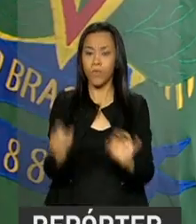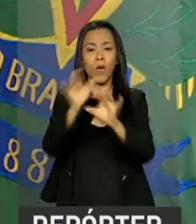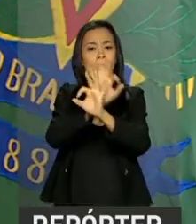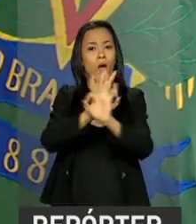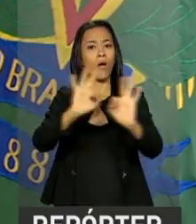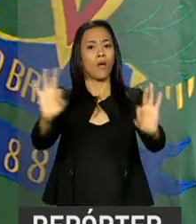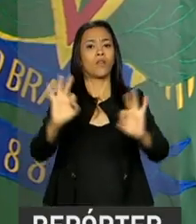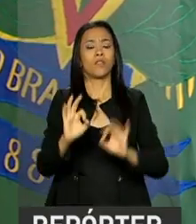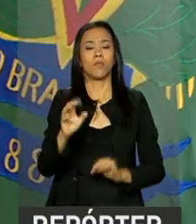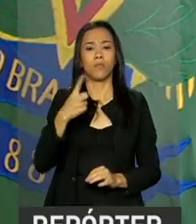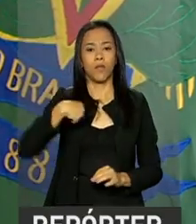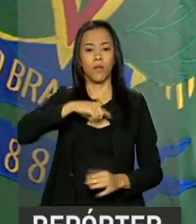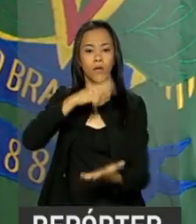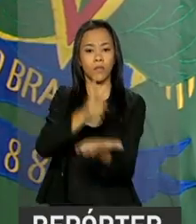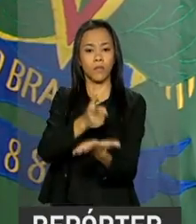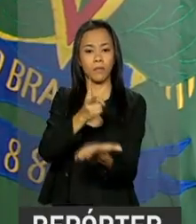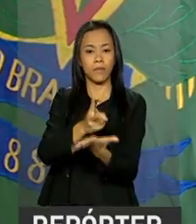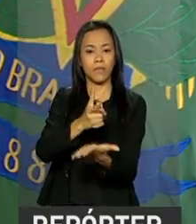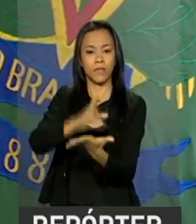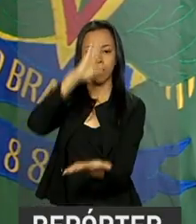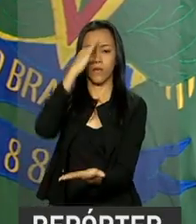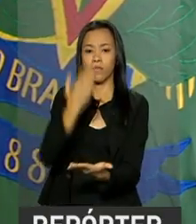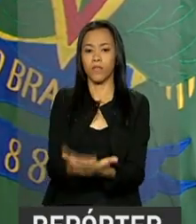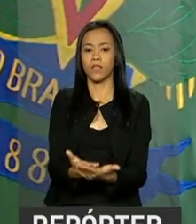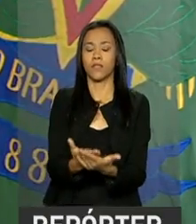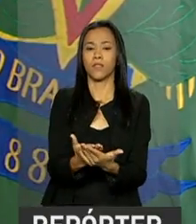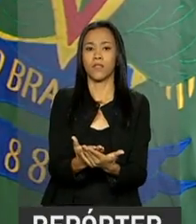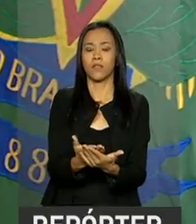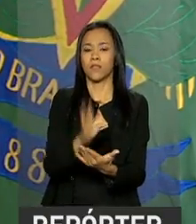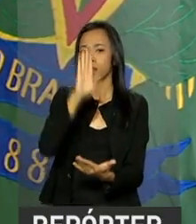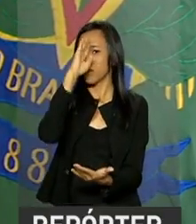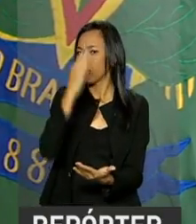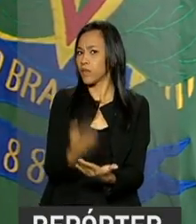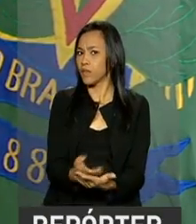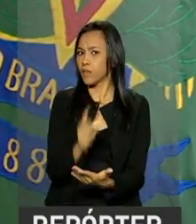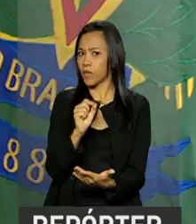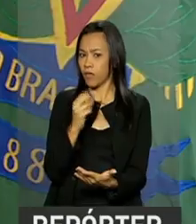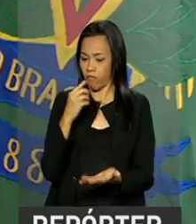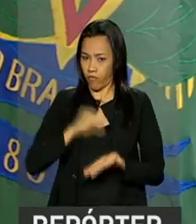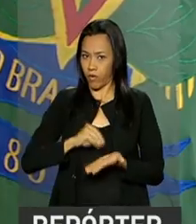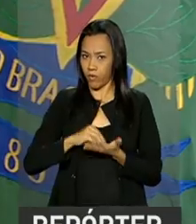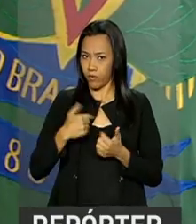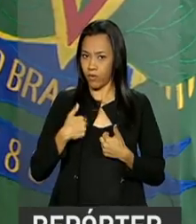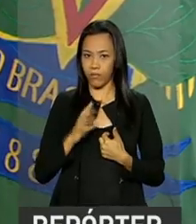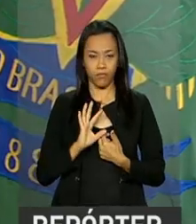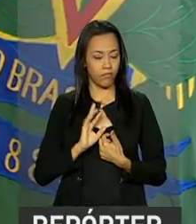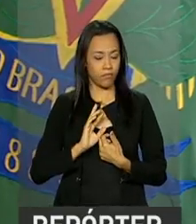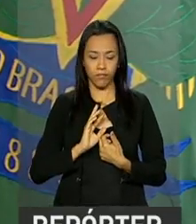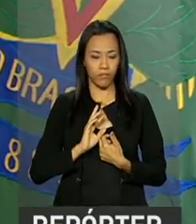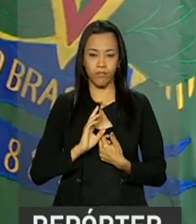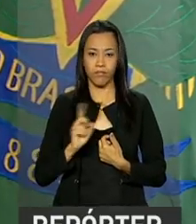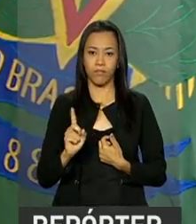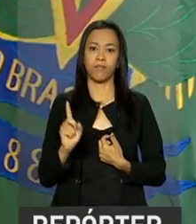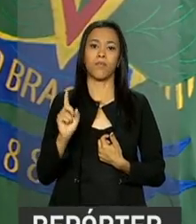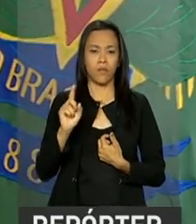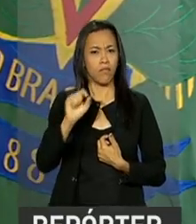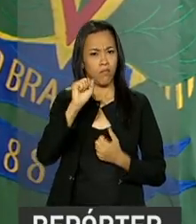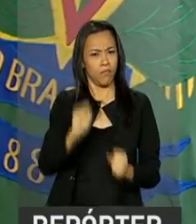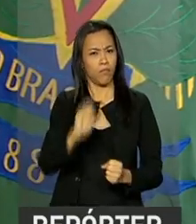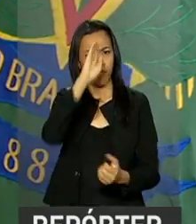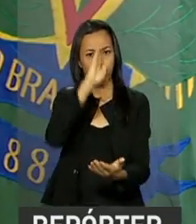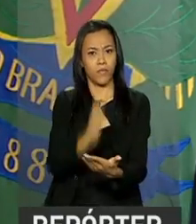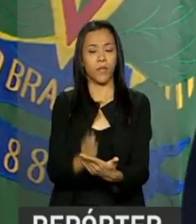para mantê-los a confiança confiança que nunca me faltou e pode acreditar o